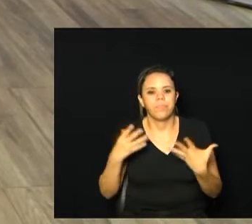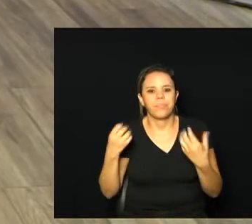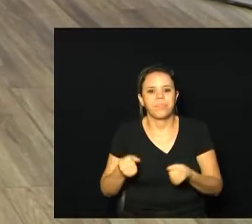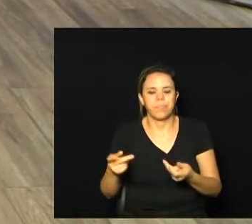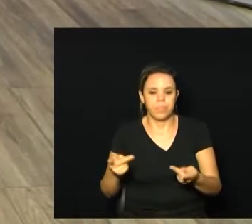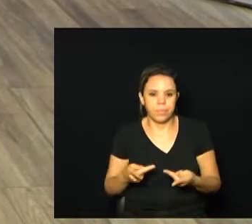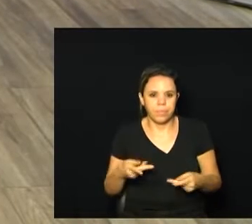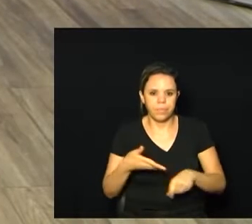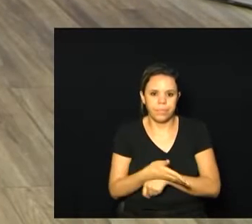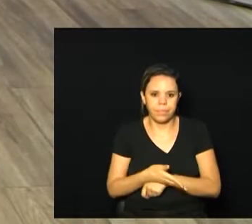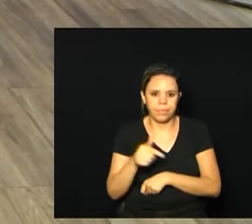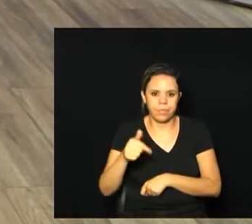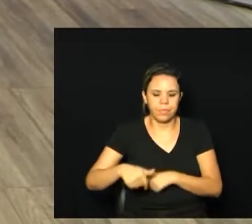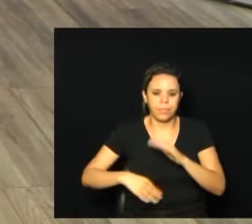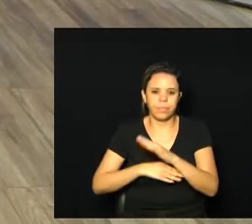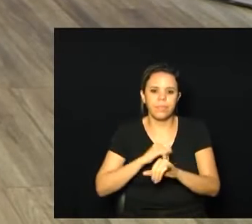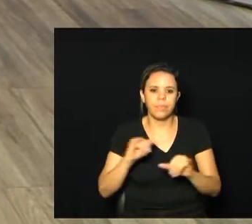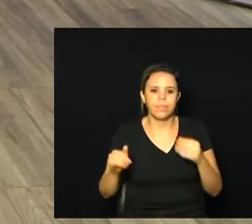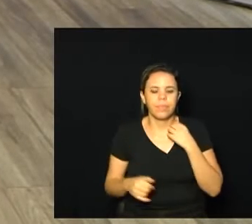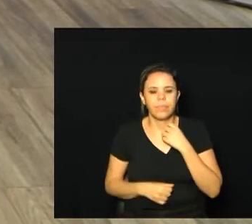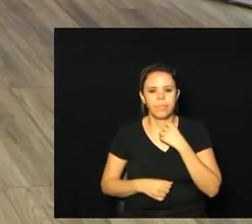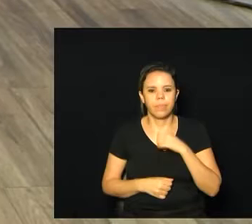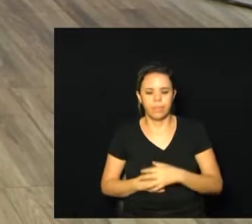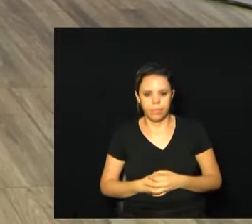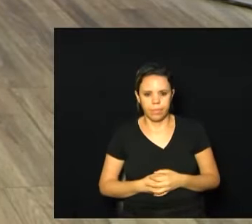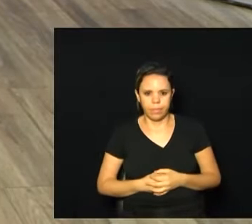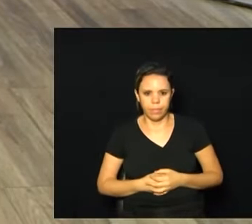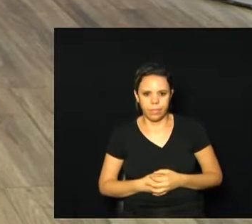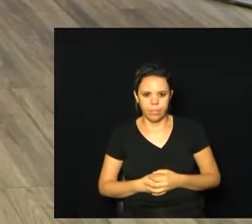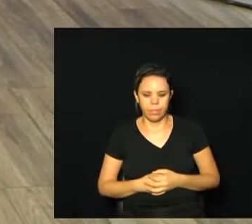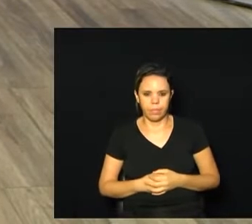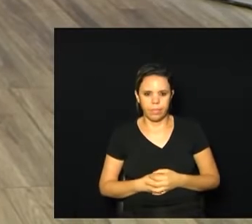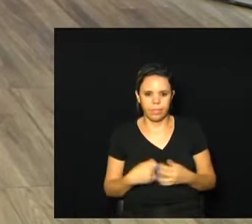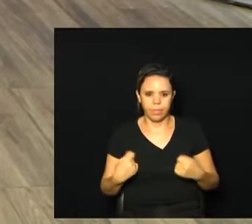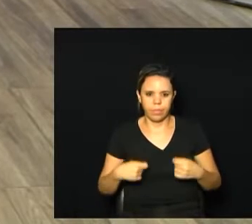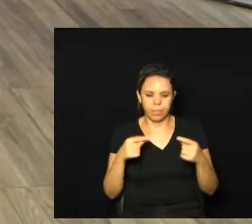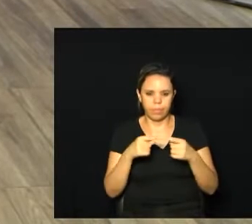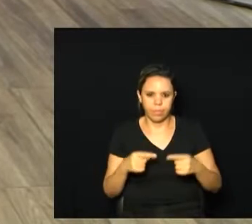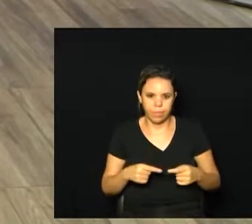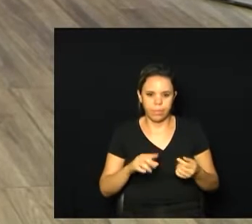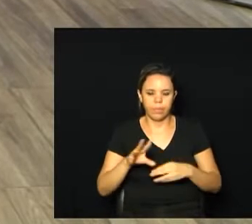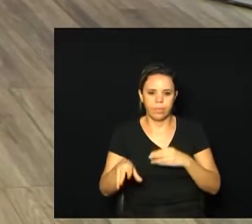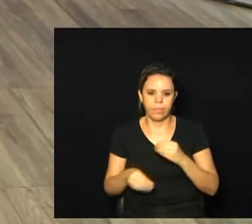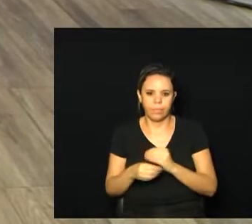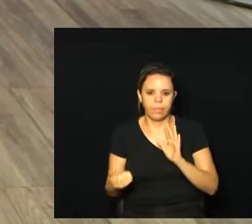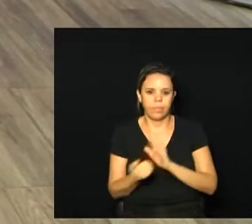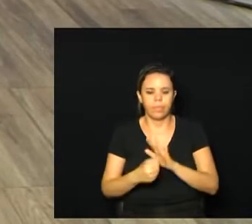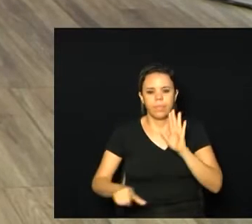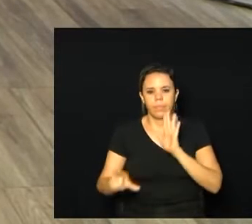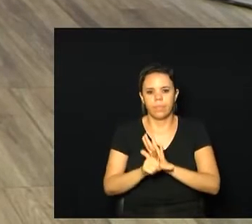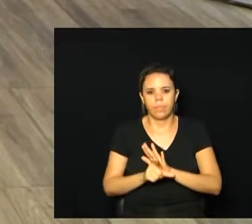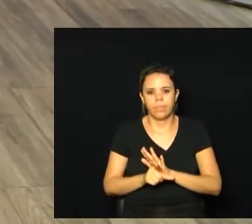convite para participar aqui do Câmara Notícia. Foi necessário atualizar o marco legal